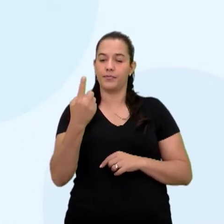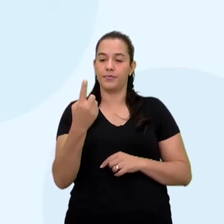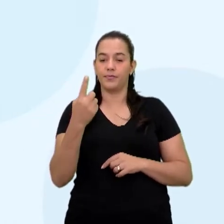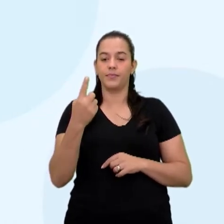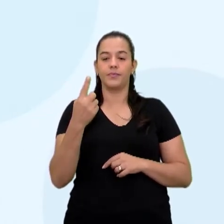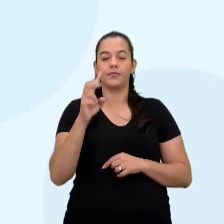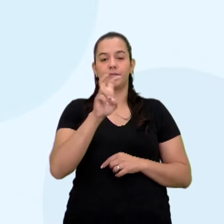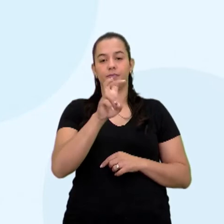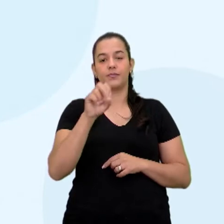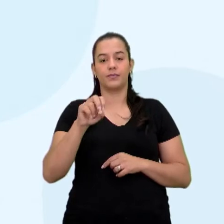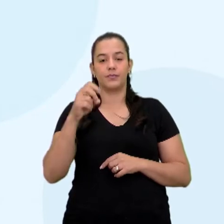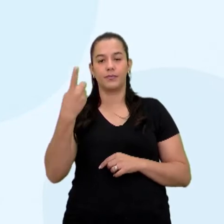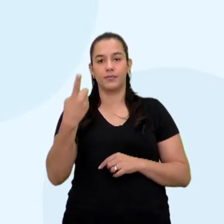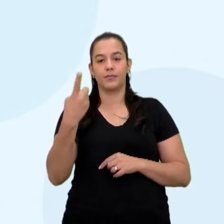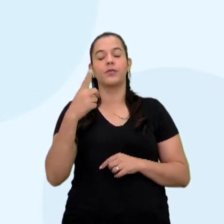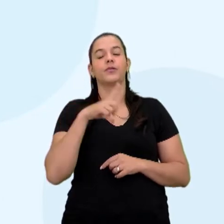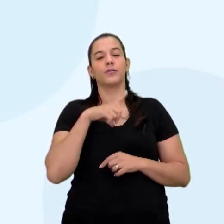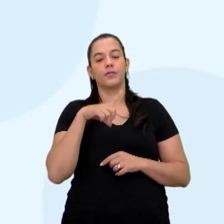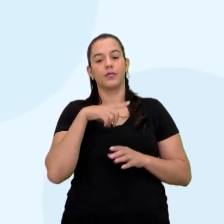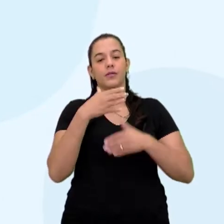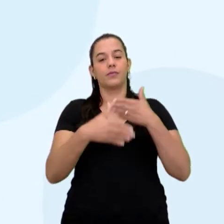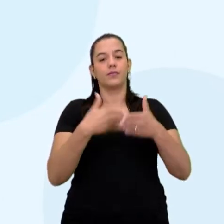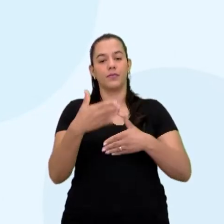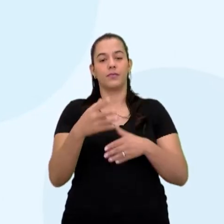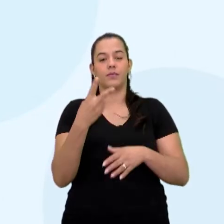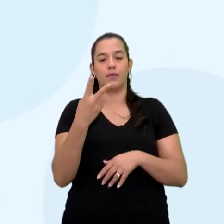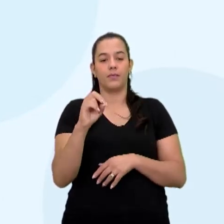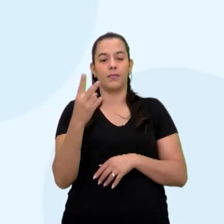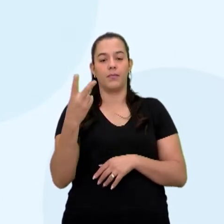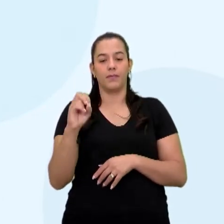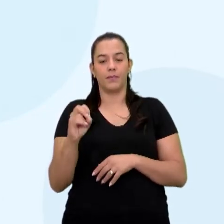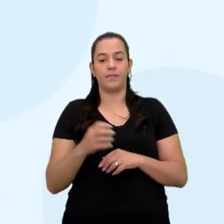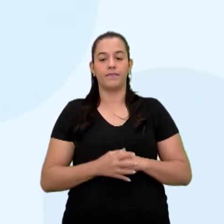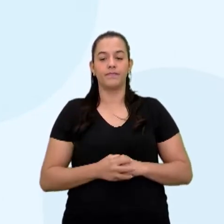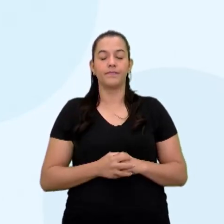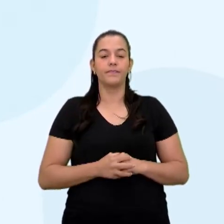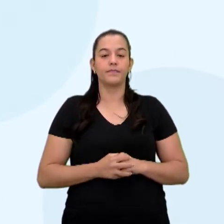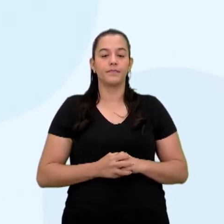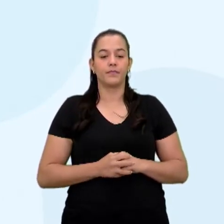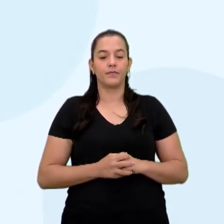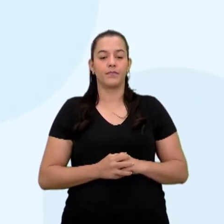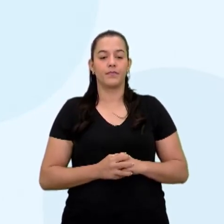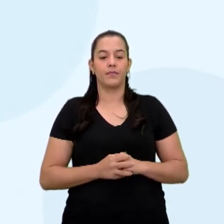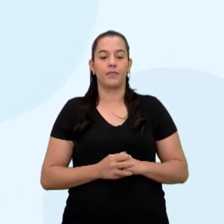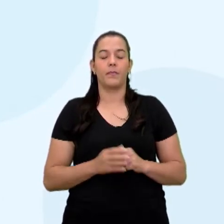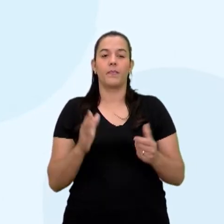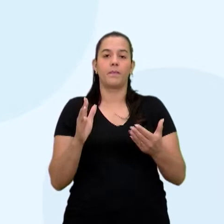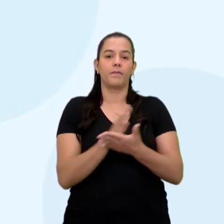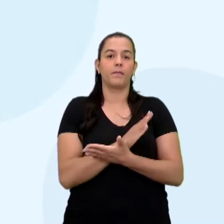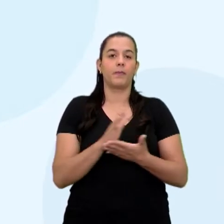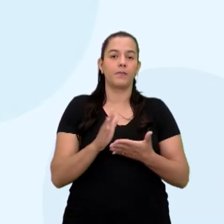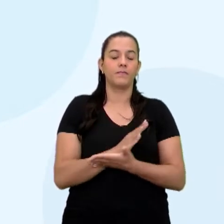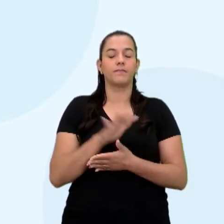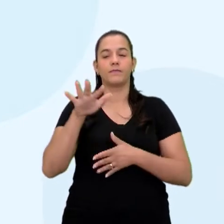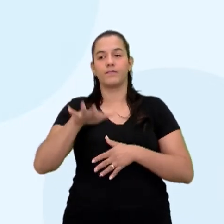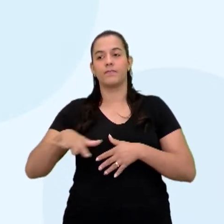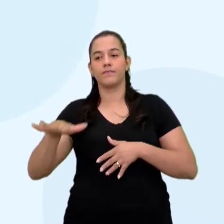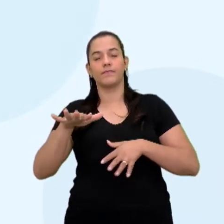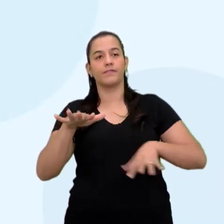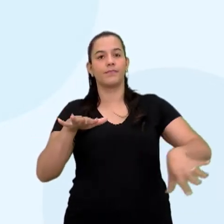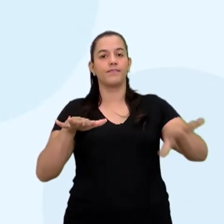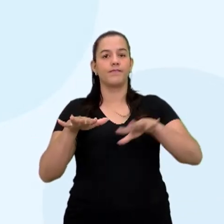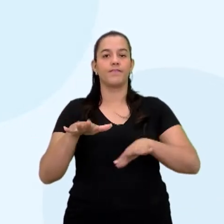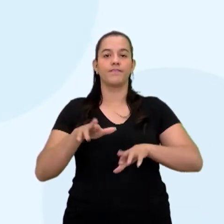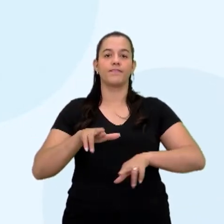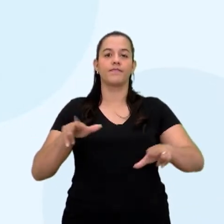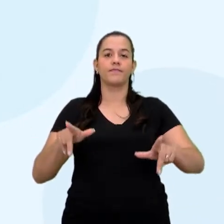para 2020. E as regiões aí, elas não ficaram diferentes porque é a média brasileira,